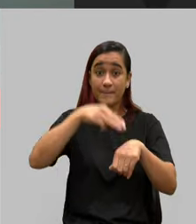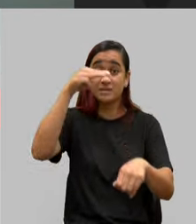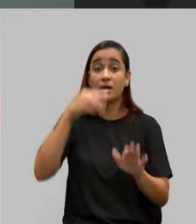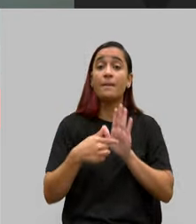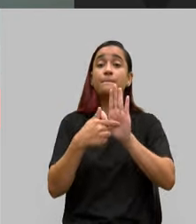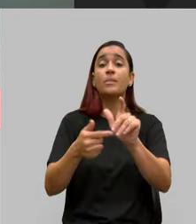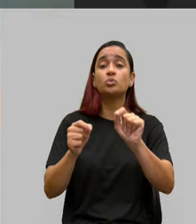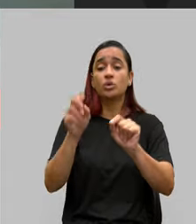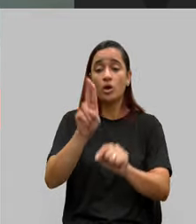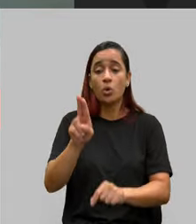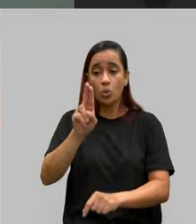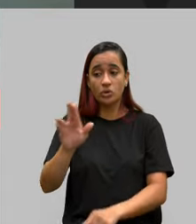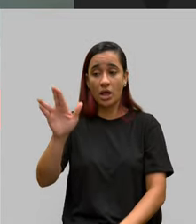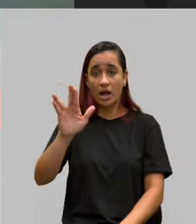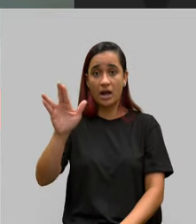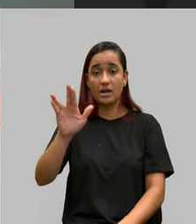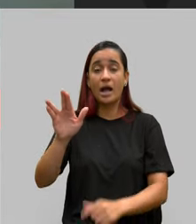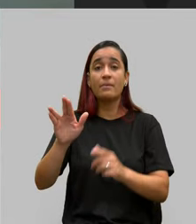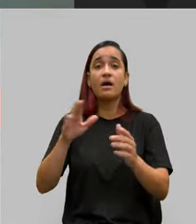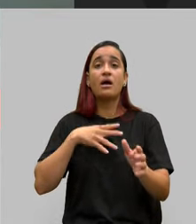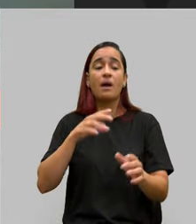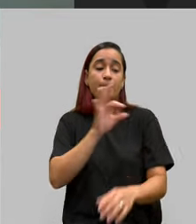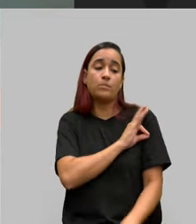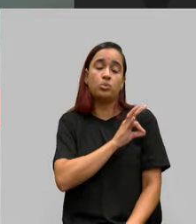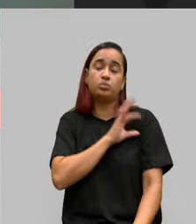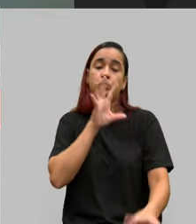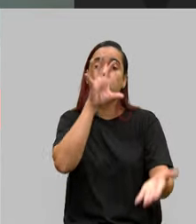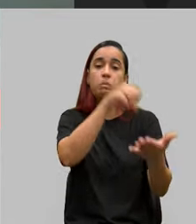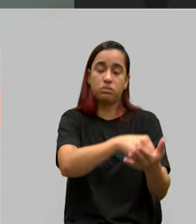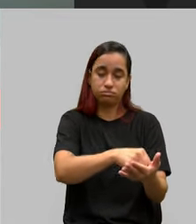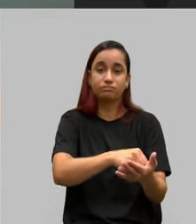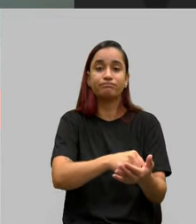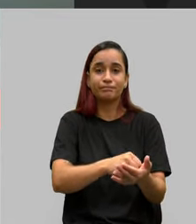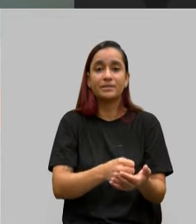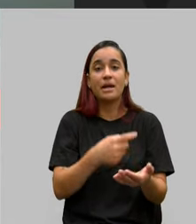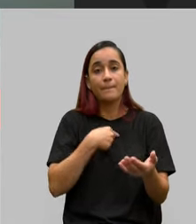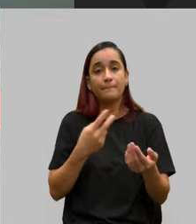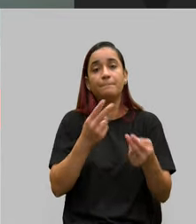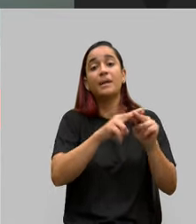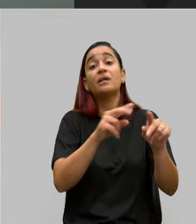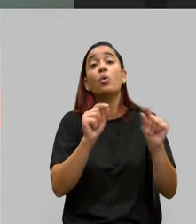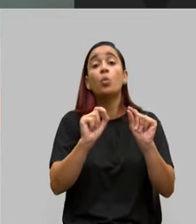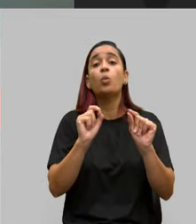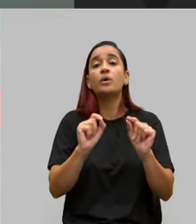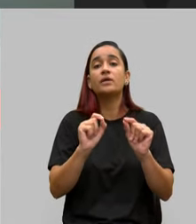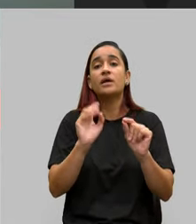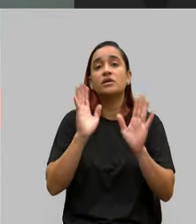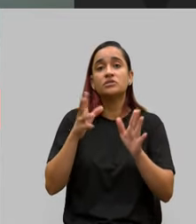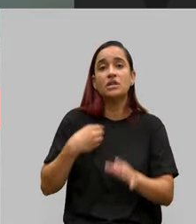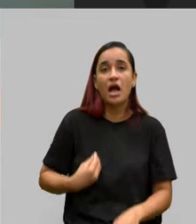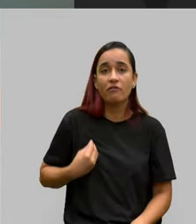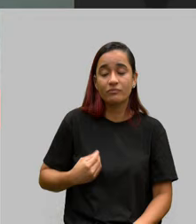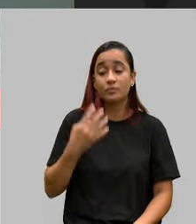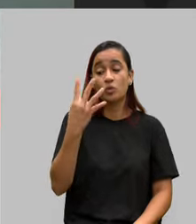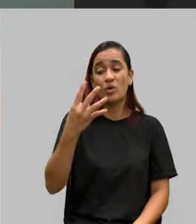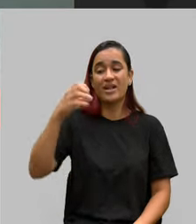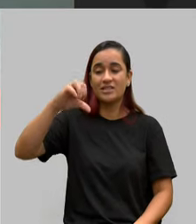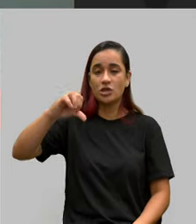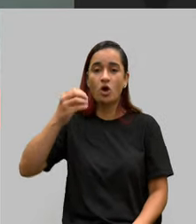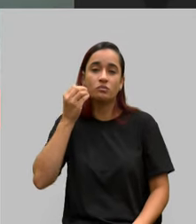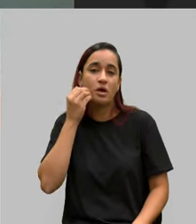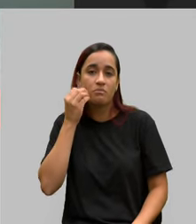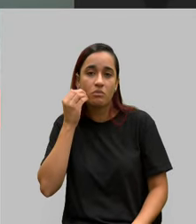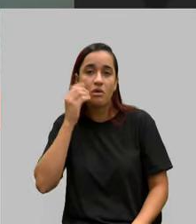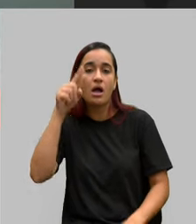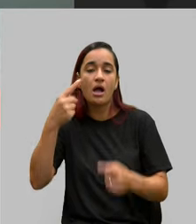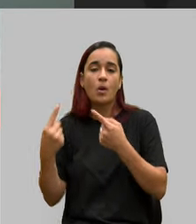sativa apreendidas pela Polícia Civil de Minas Gerais que evidencia que todas as 49 amostras são impróprias para